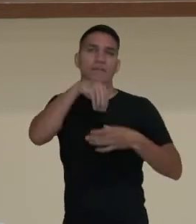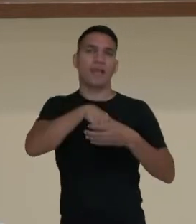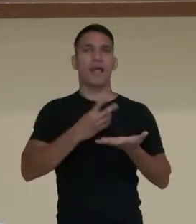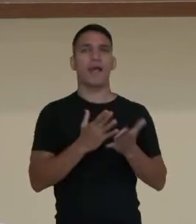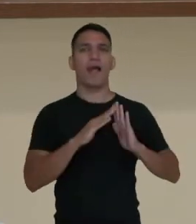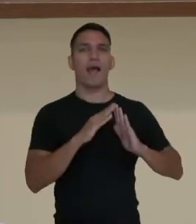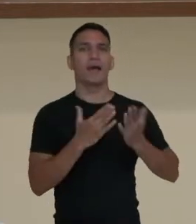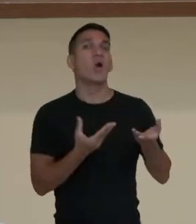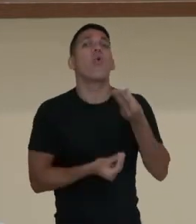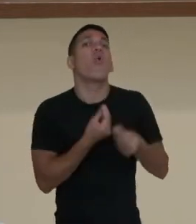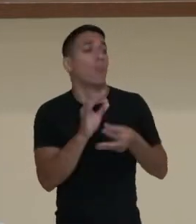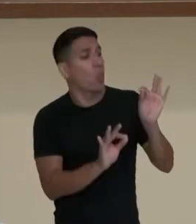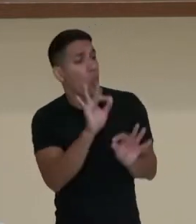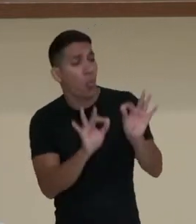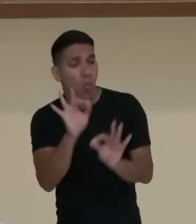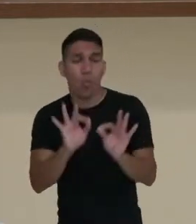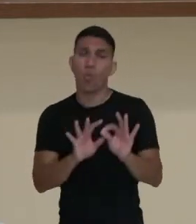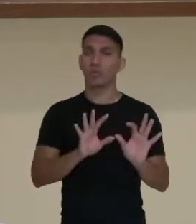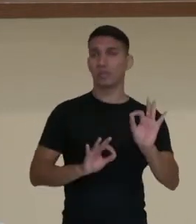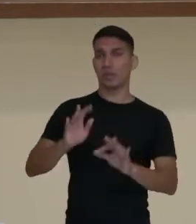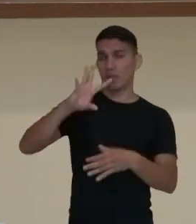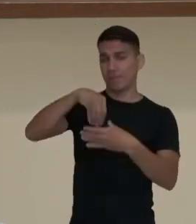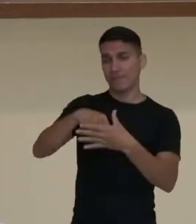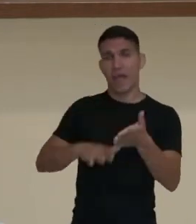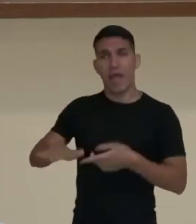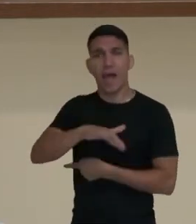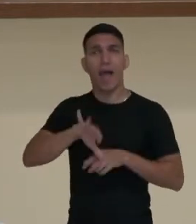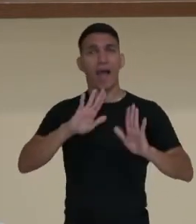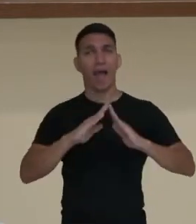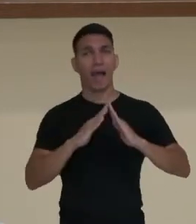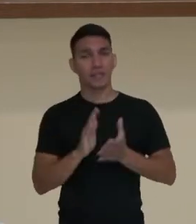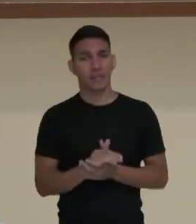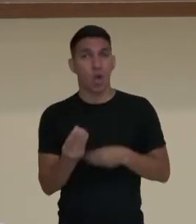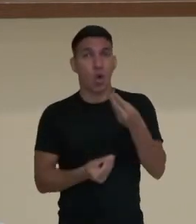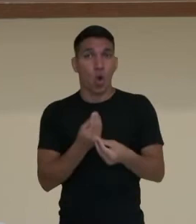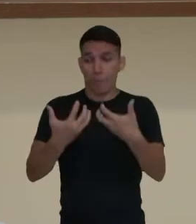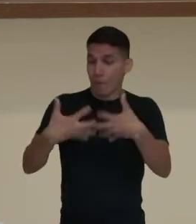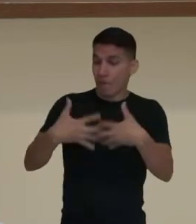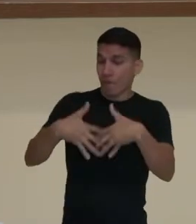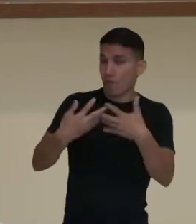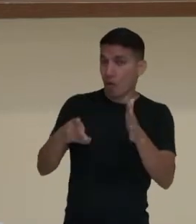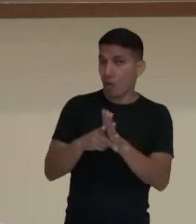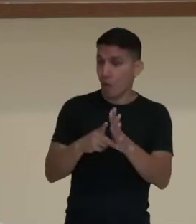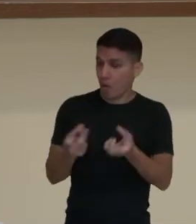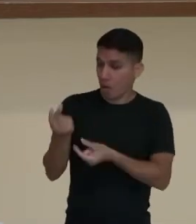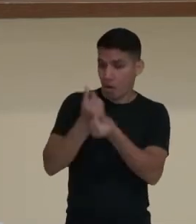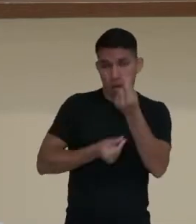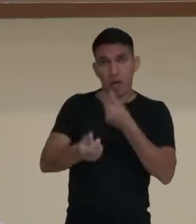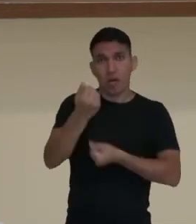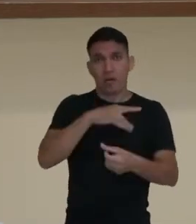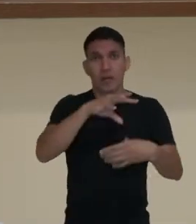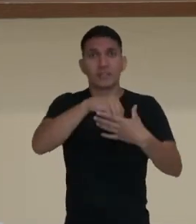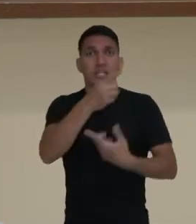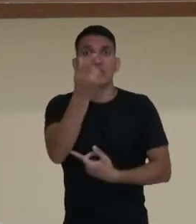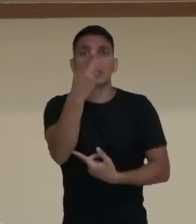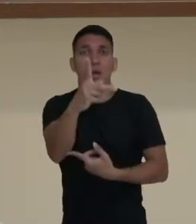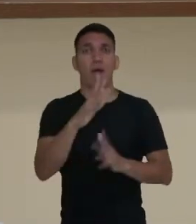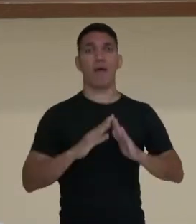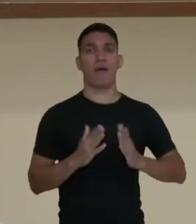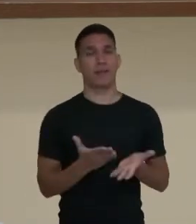que funciona a organização de uma casa, como que funciona a organização do dinheiro na sua casa, como que